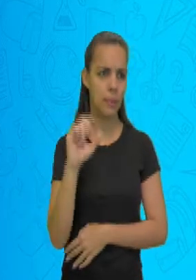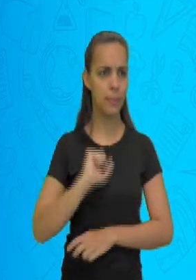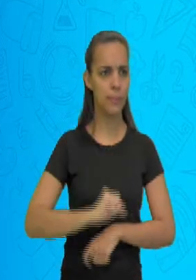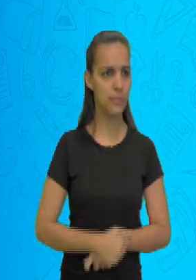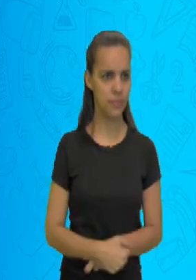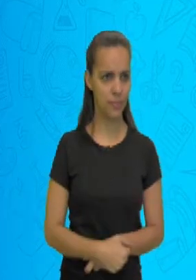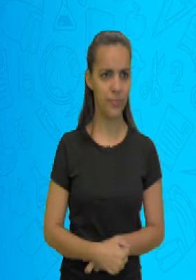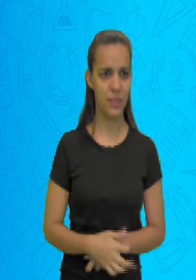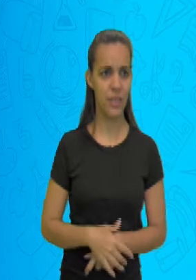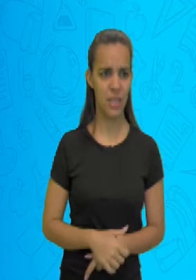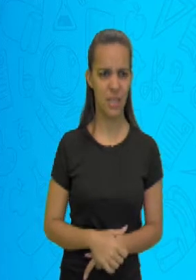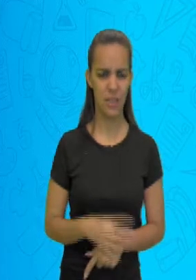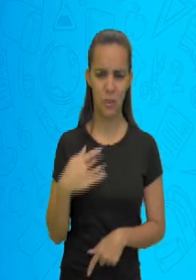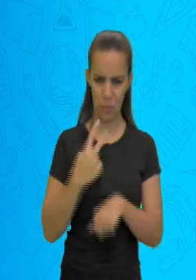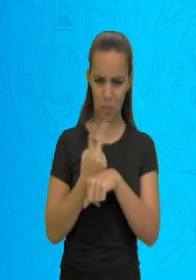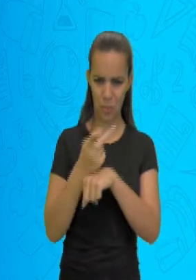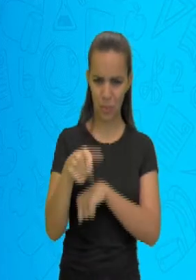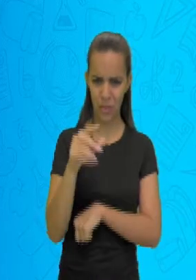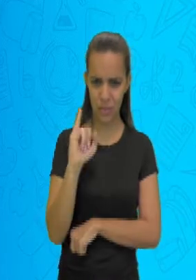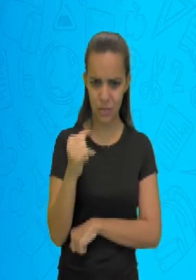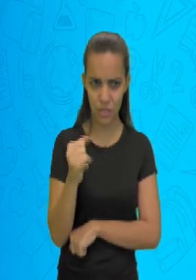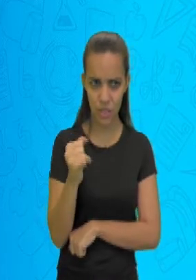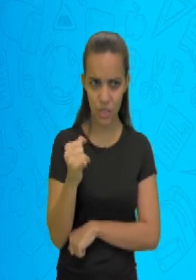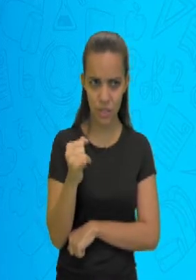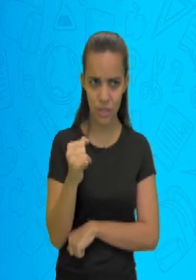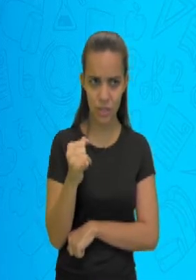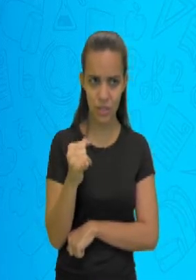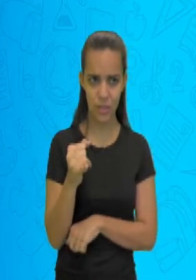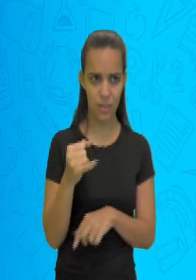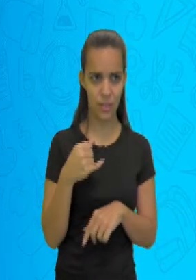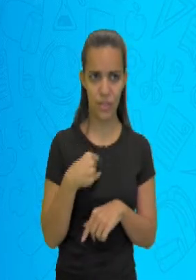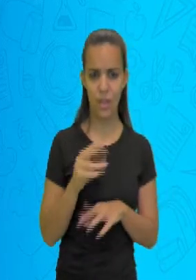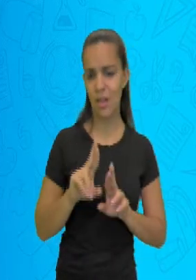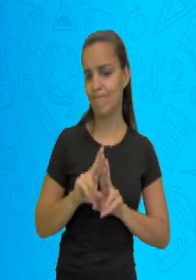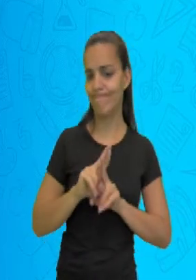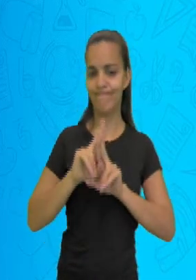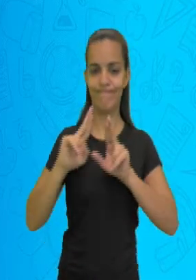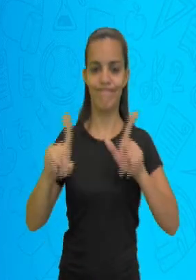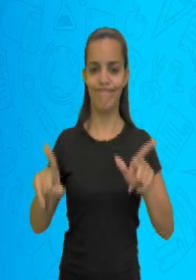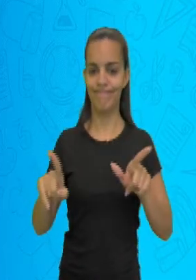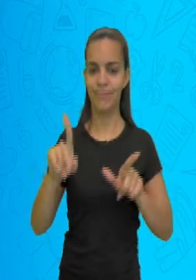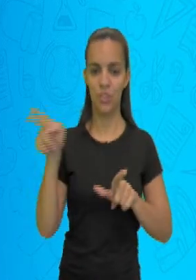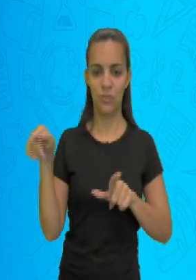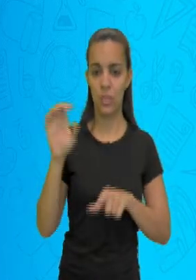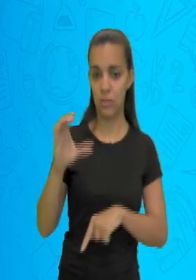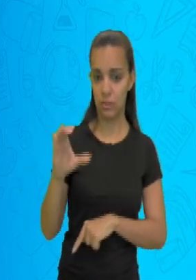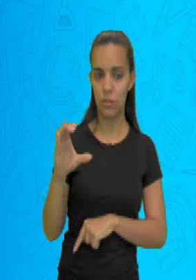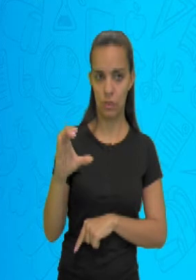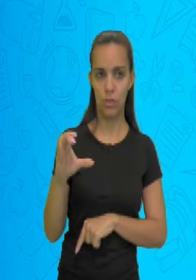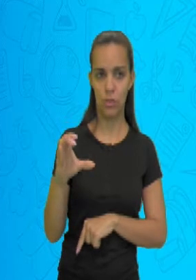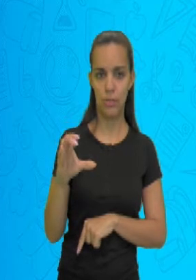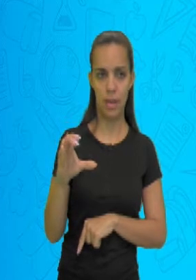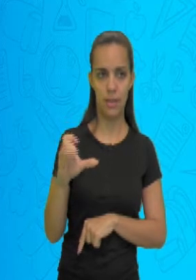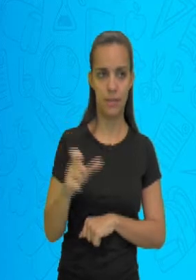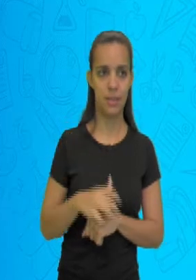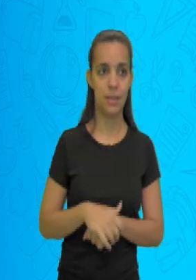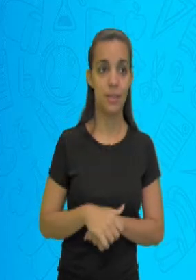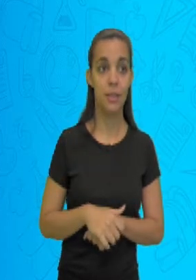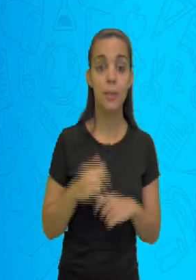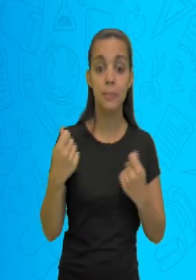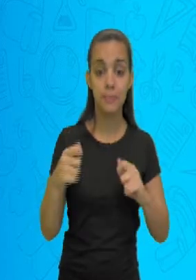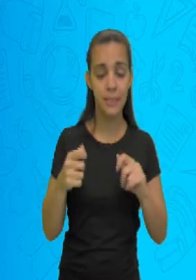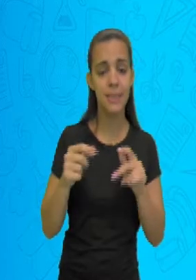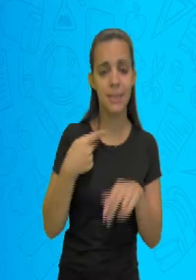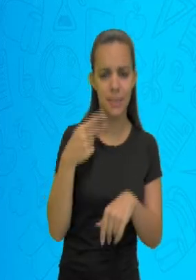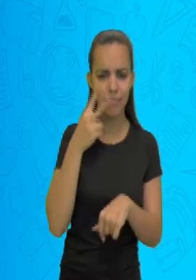do meu aniversário aqui, em janeiro, ela vai ser muito diferente da data de março. Por isso, eu preciso verificar em